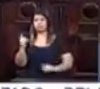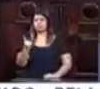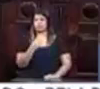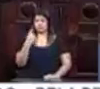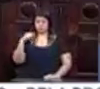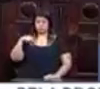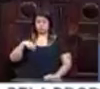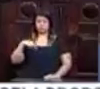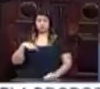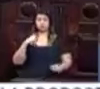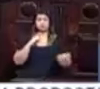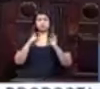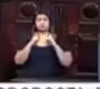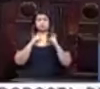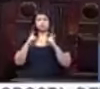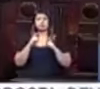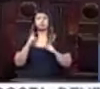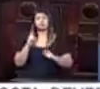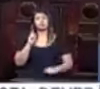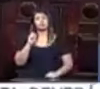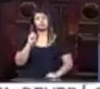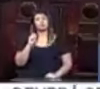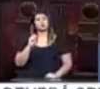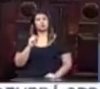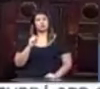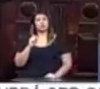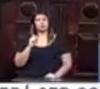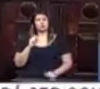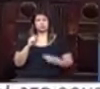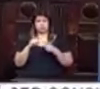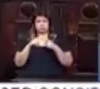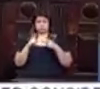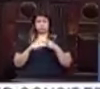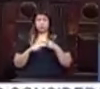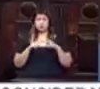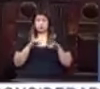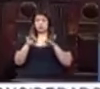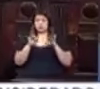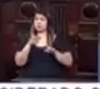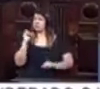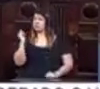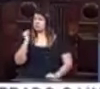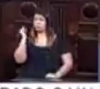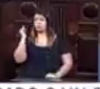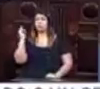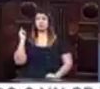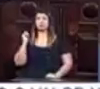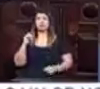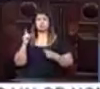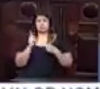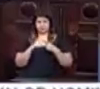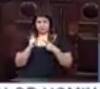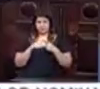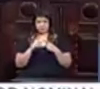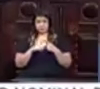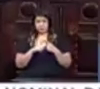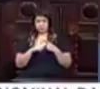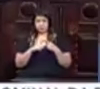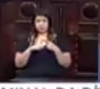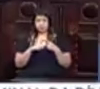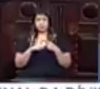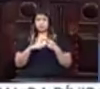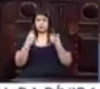Nós estamos aqui debatendo, deputado Dica, dois projetos importantes. O primeiro deles